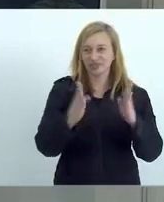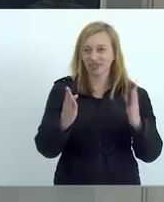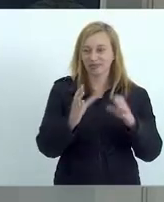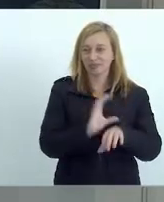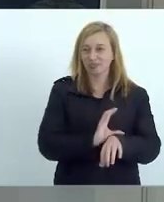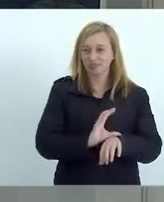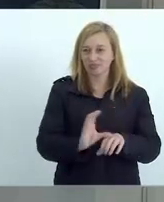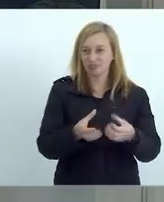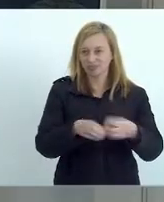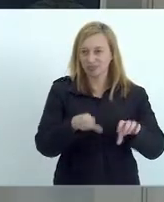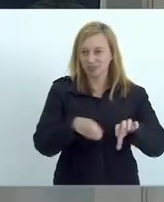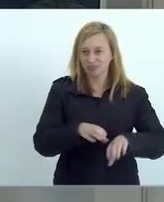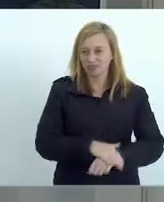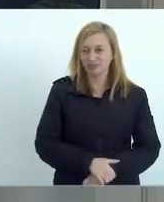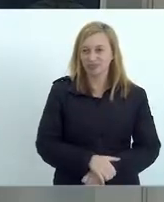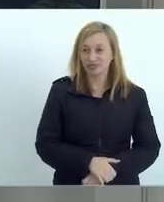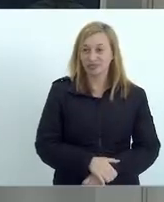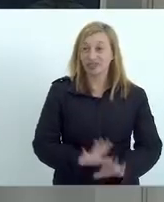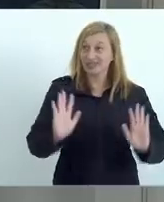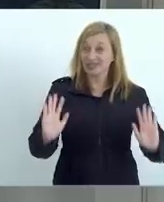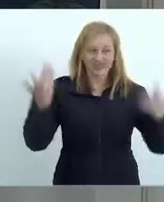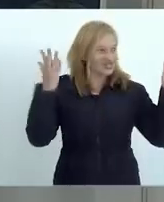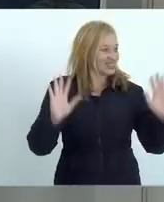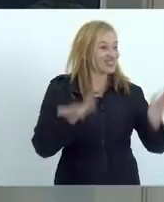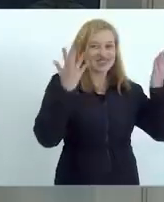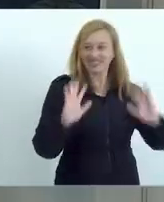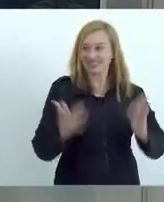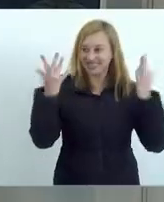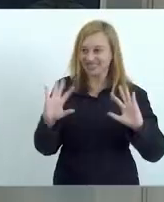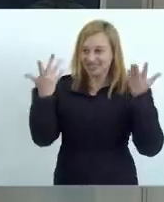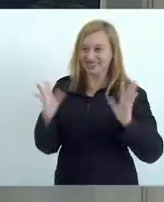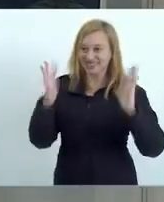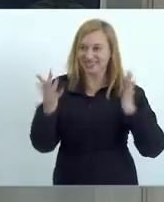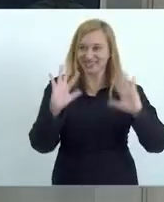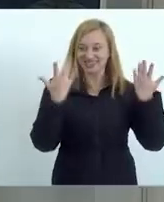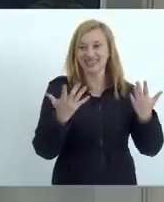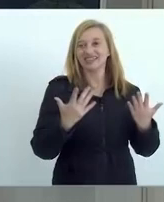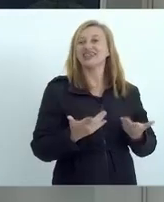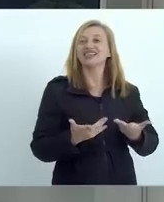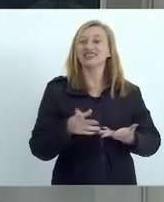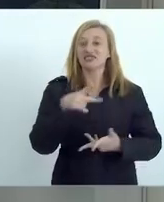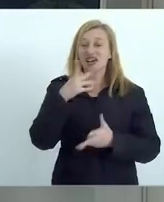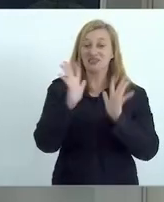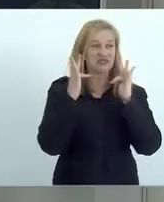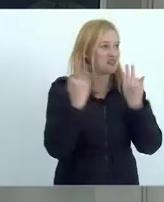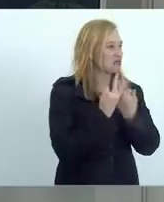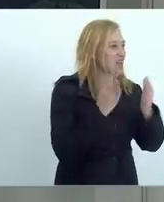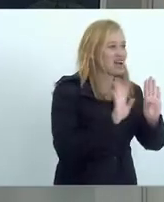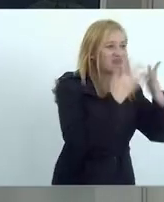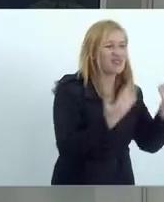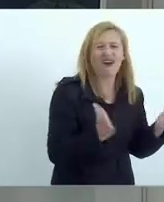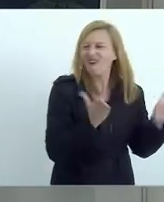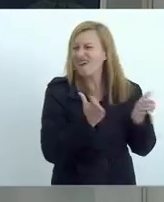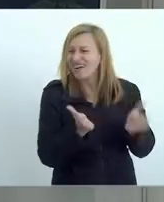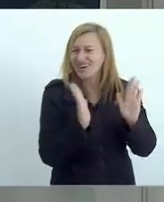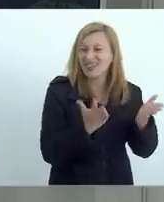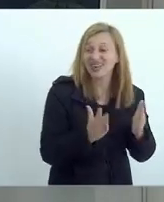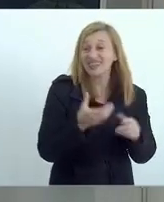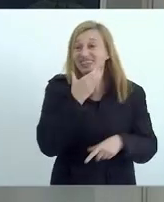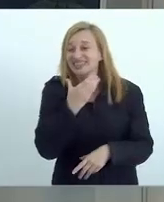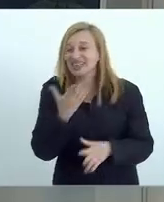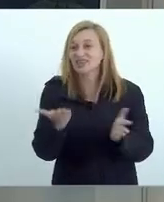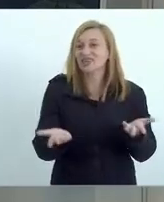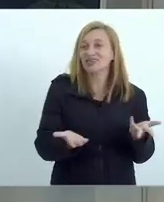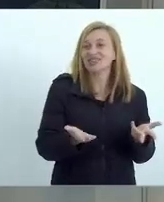concurso e aquela festa né a gente fala para a família abriu é agora e logo em